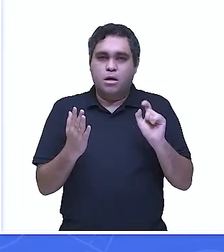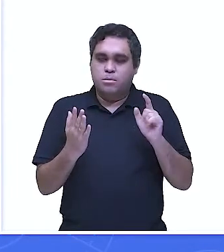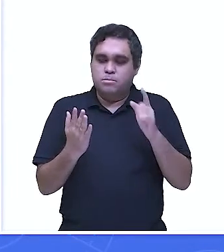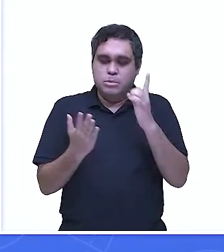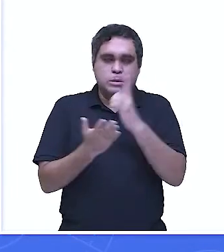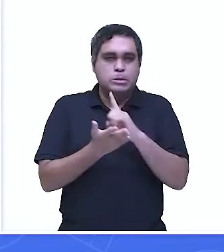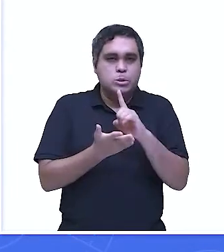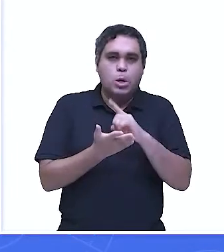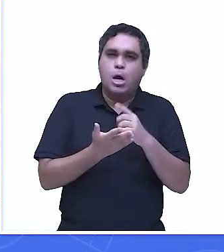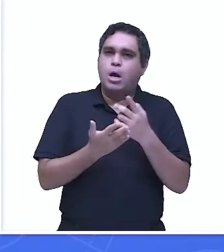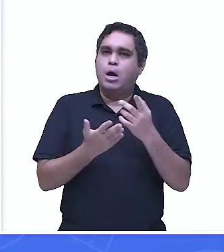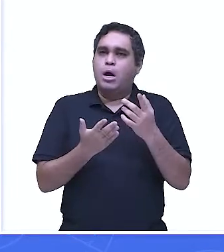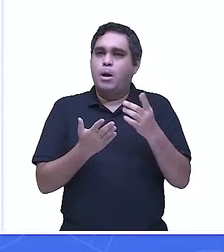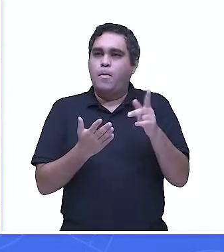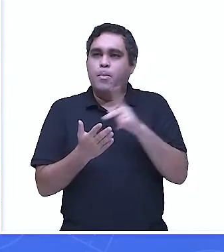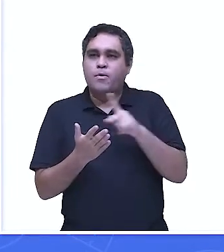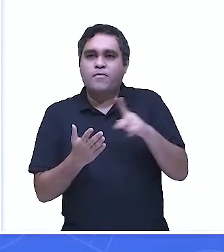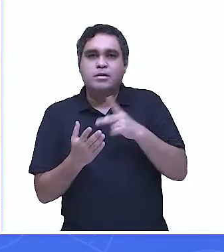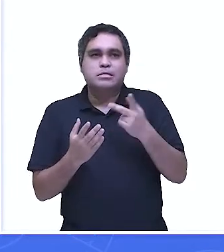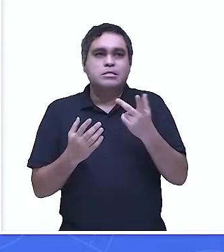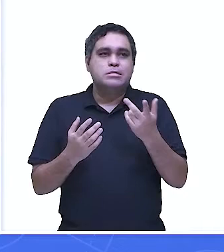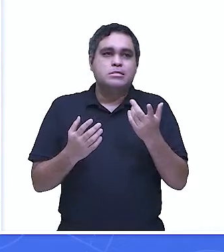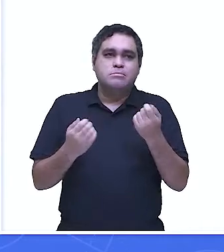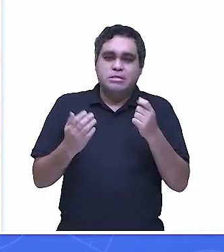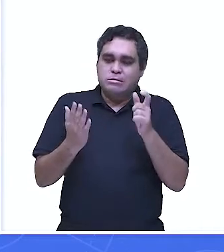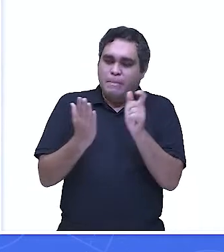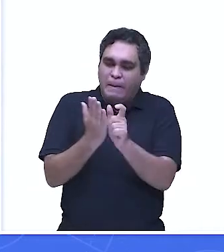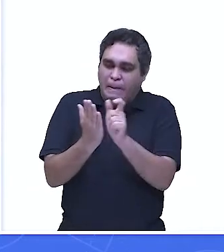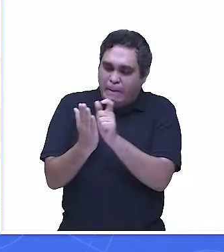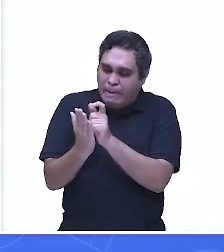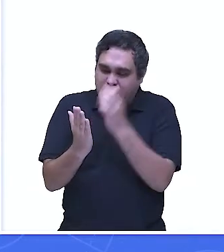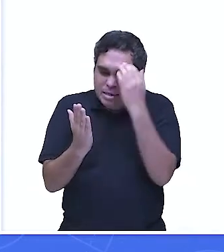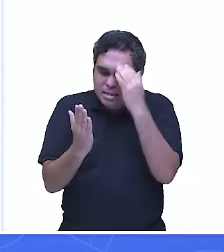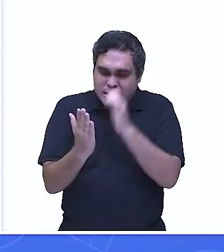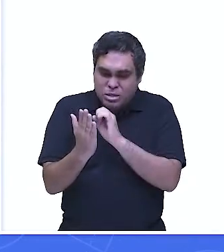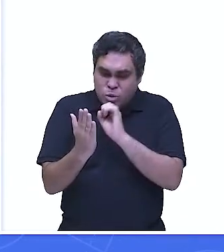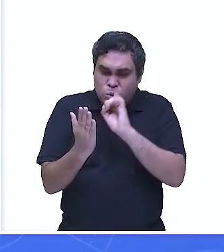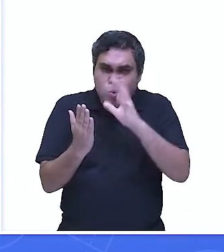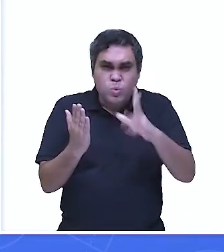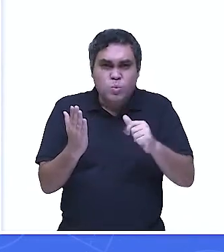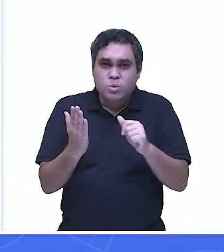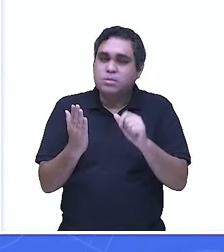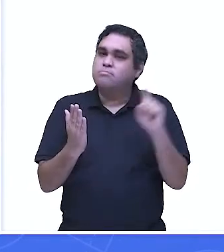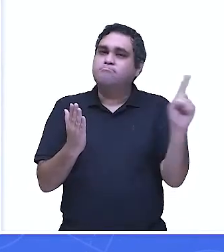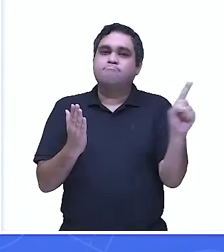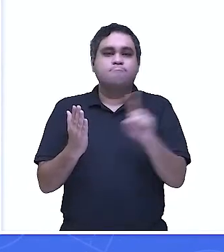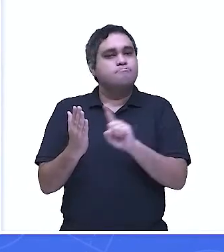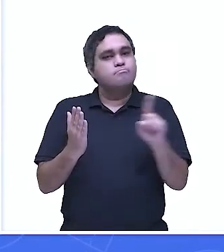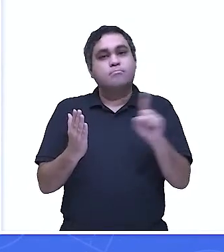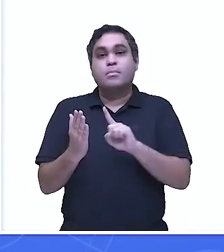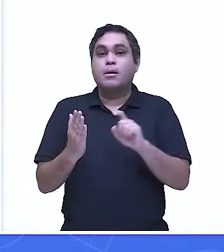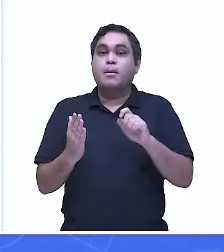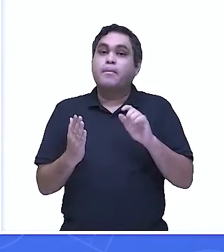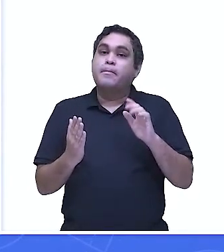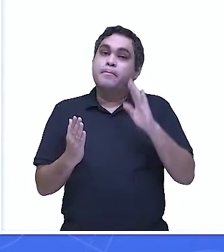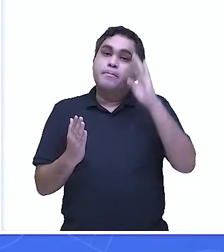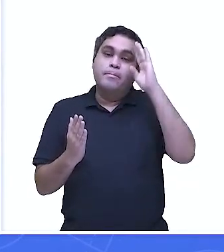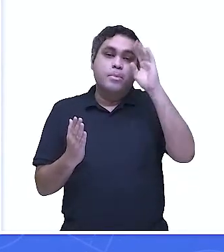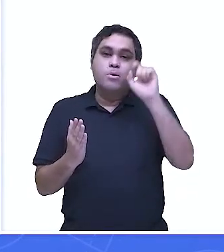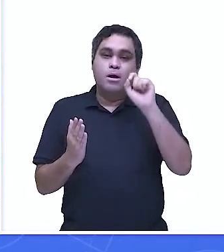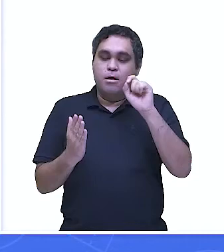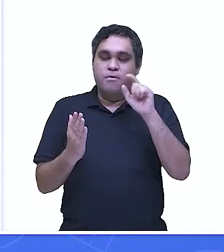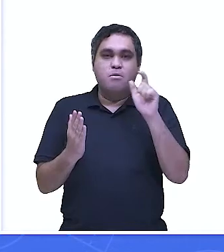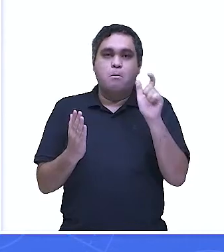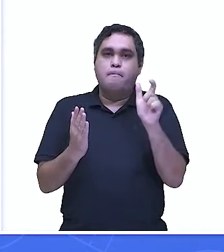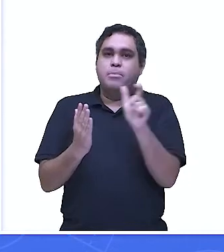dicionário? Cadê o professor? Né? Tenho que ler tudo, eu tenho que entender palavra por palavra? Não, gente. Primeira coisa, que você nem precisa ler o texto todo.